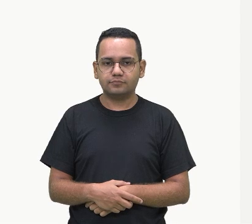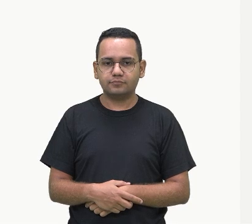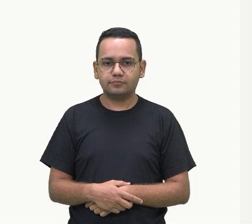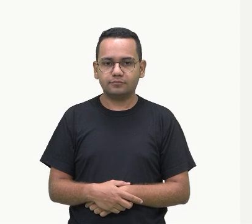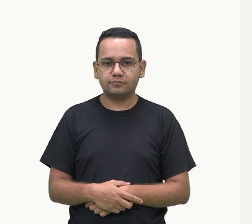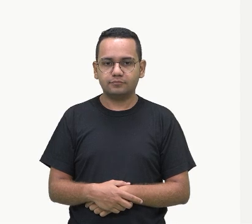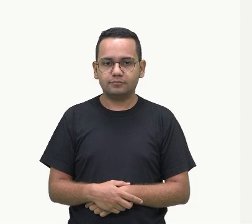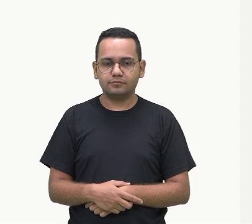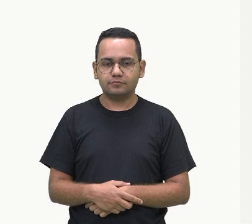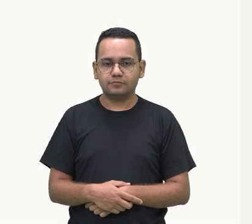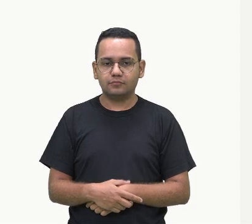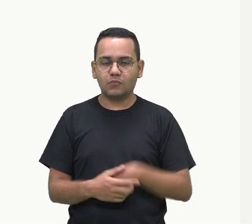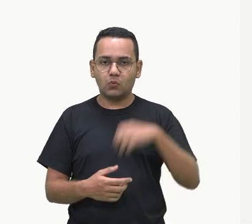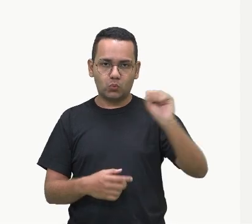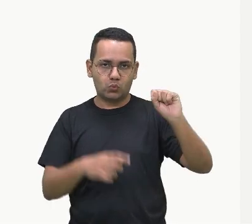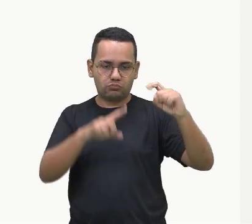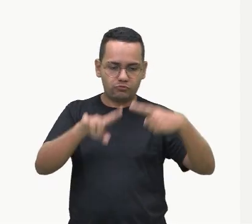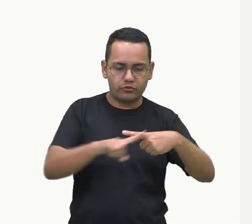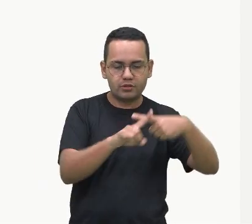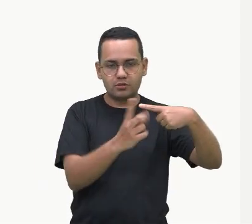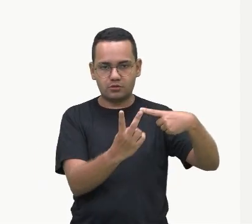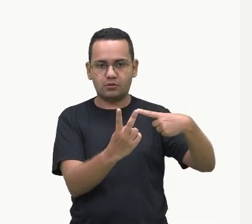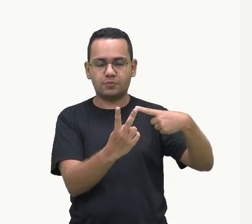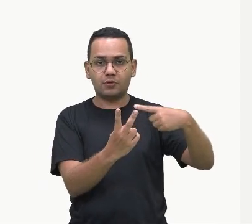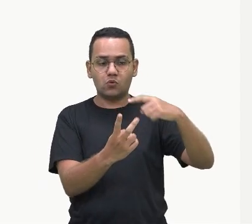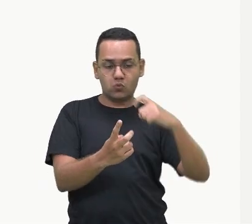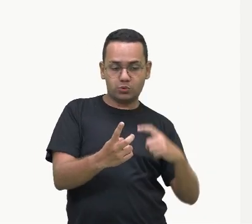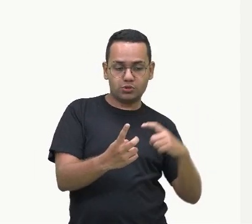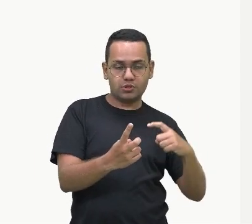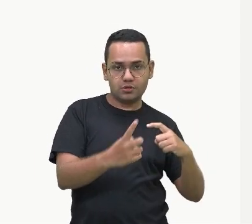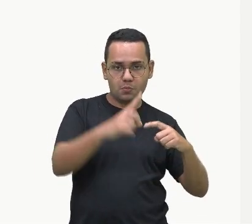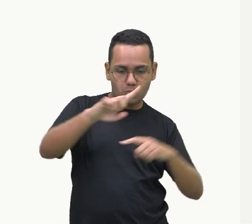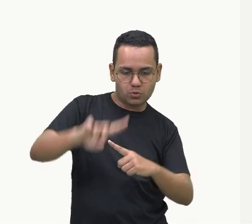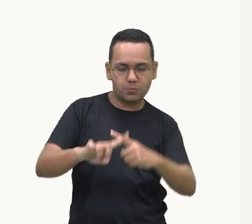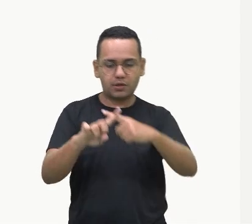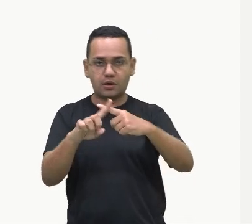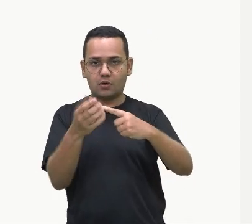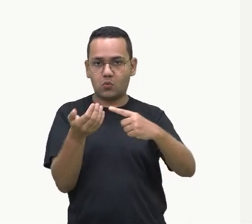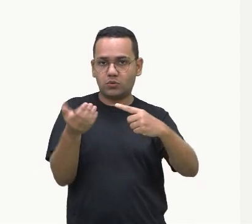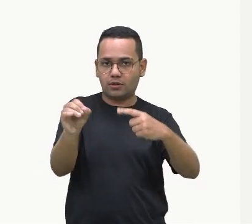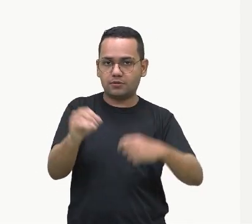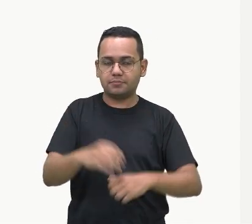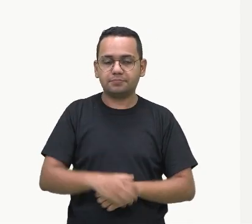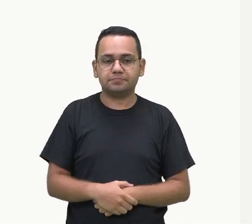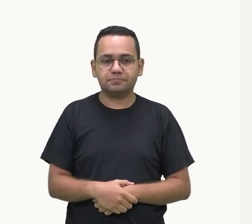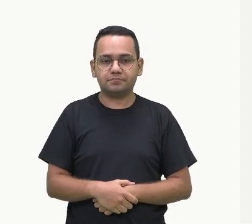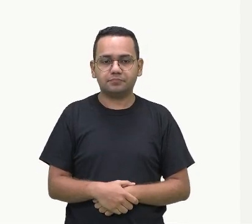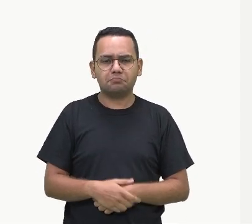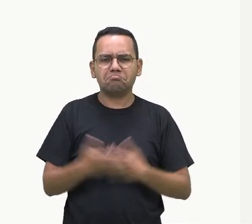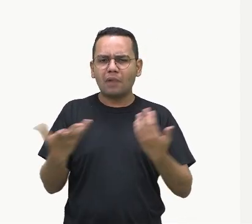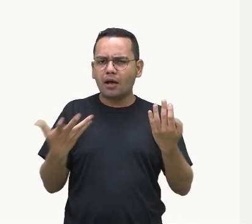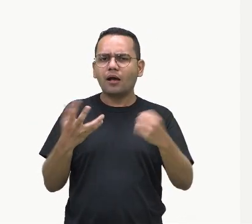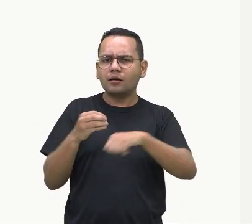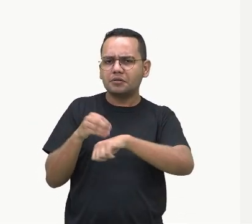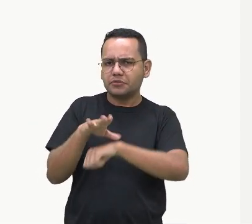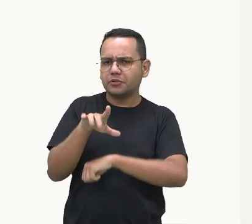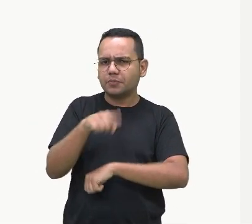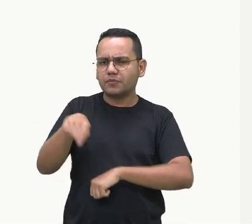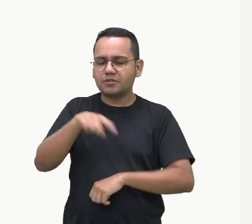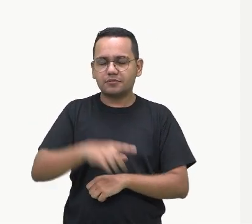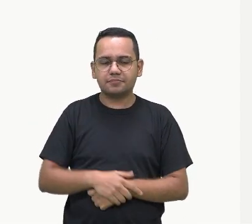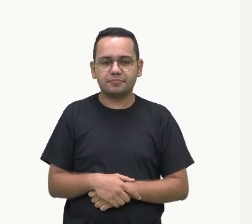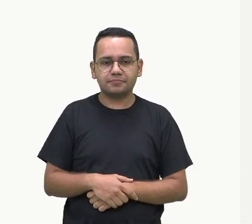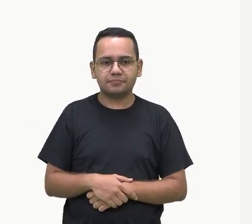8 vai multiplicar o 2 e o x vai multiplicar o 10. Dica que eu dou,